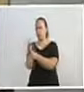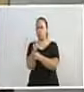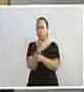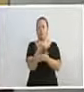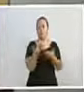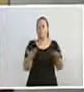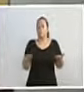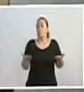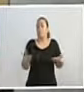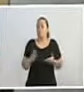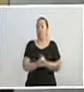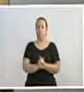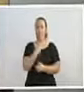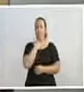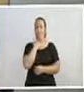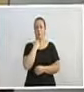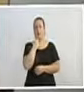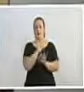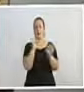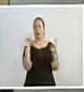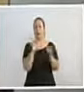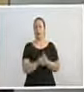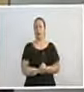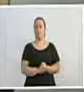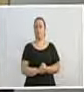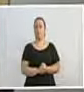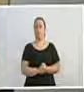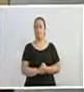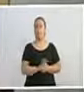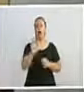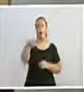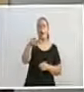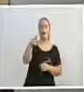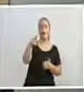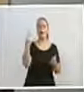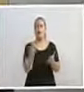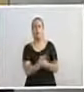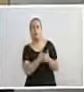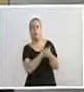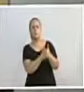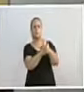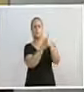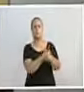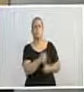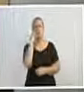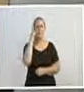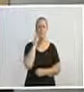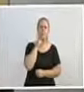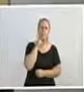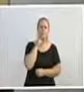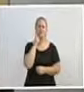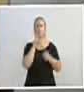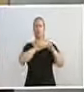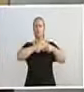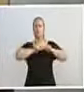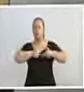E aí daquele que falasse que não podia fazer isso, que era errado fazer isso, que era errado perseguir negros, judeus, né,